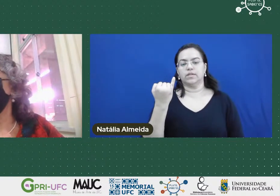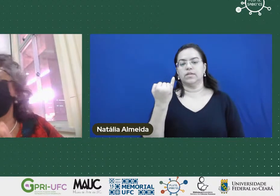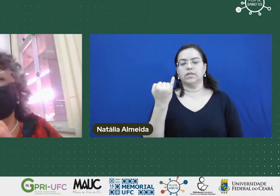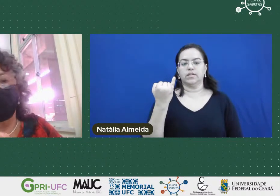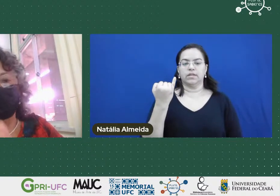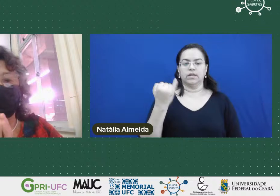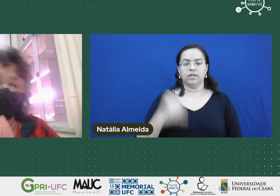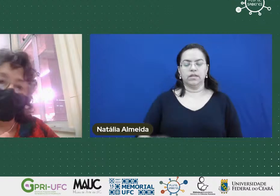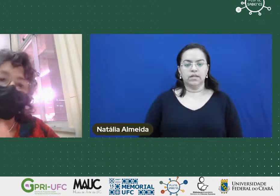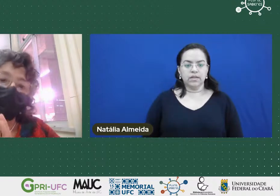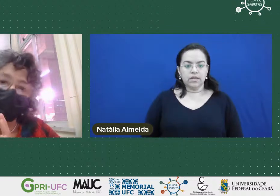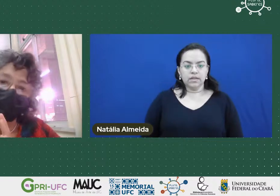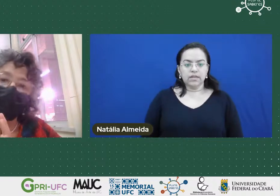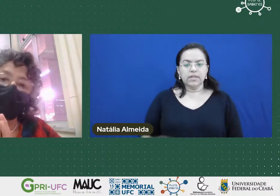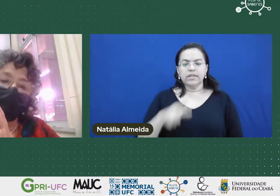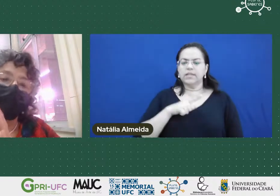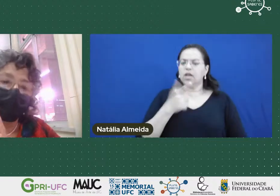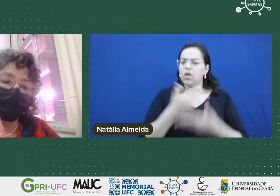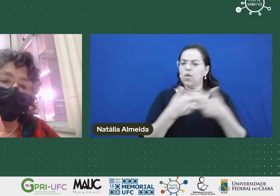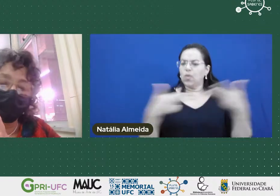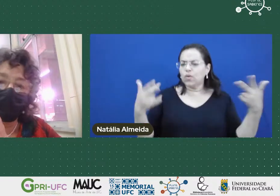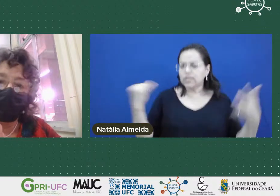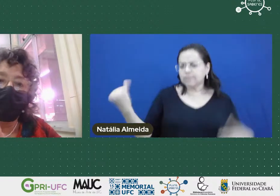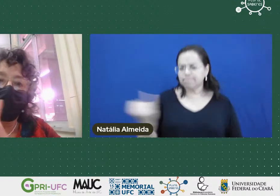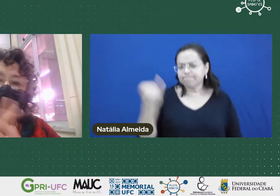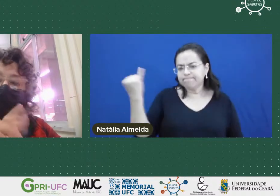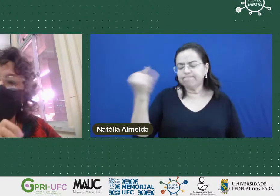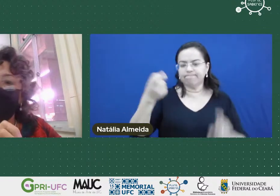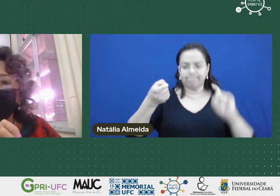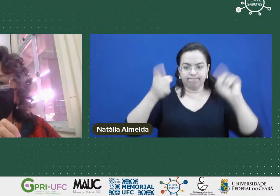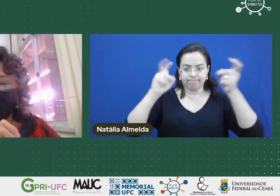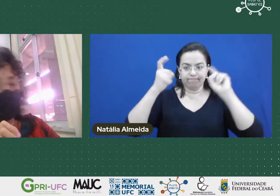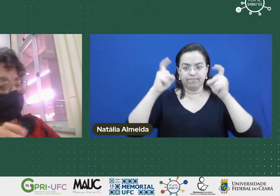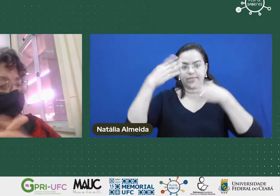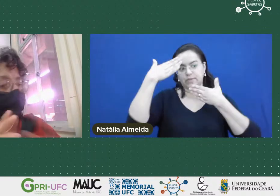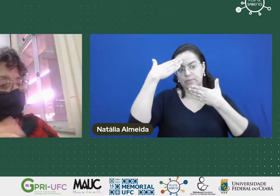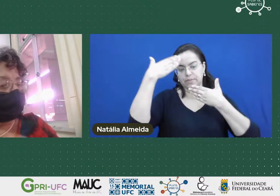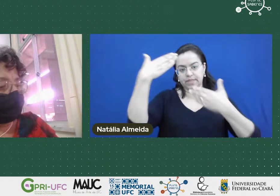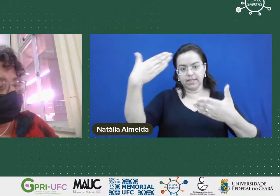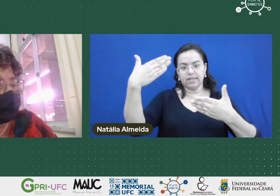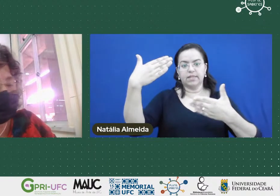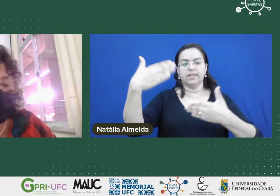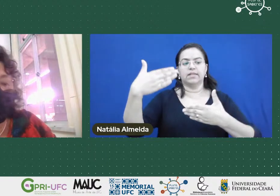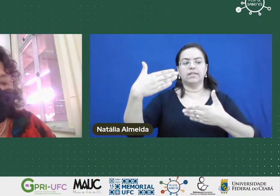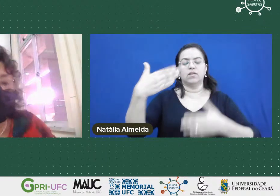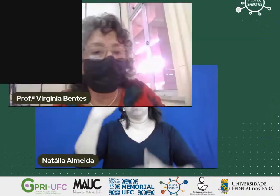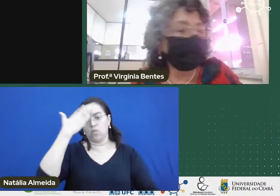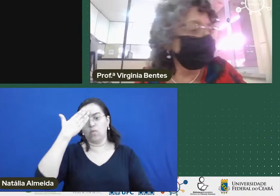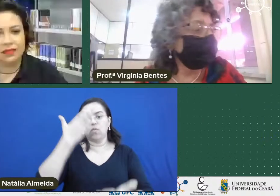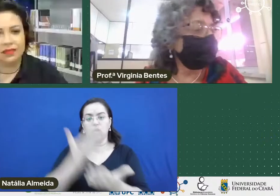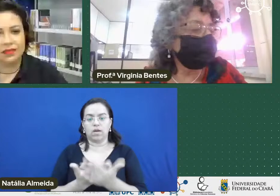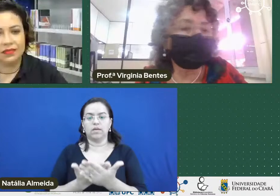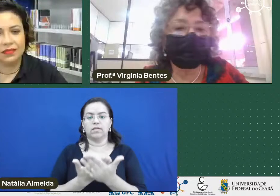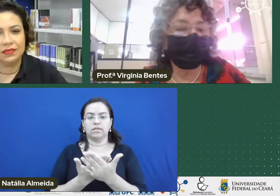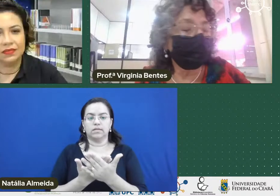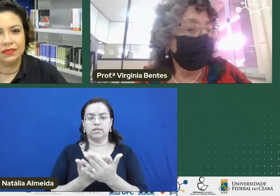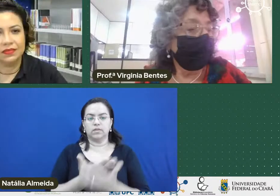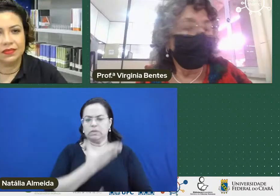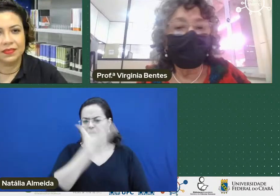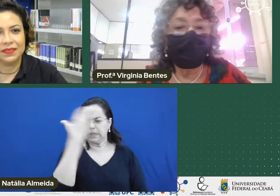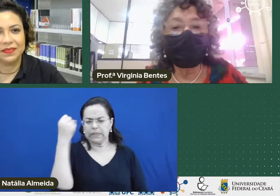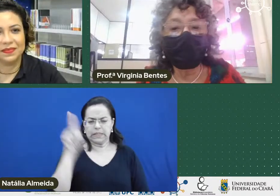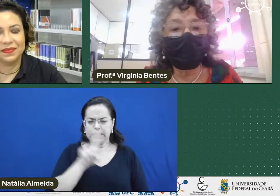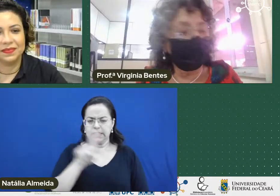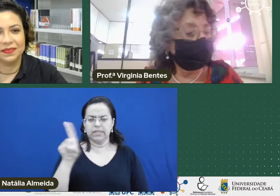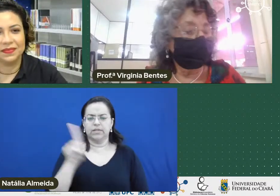tem coisas muito importantes que serão discutidas no evento. Muito obrigada, eu acredito que eu não tenha esquecido ninguém, se eu tiver esquecido,